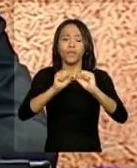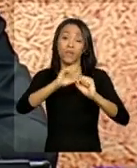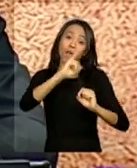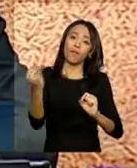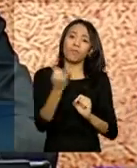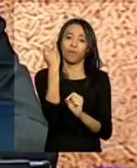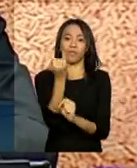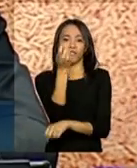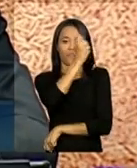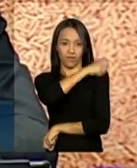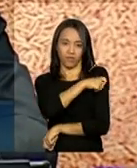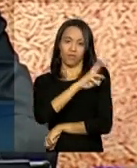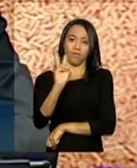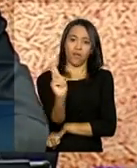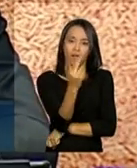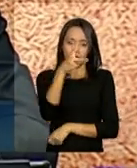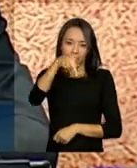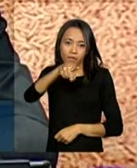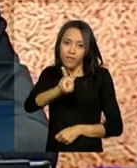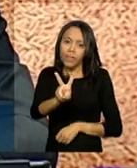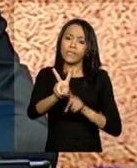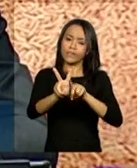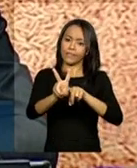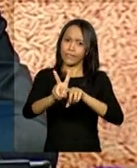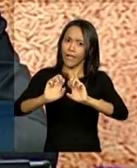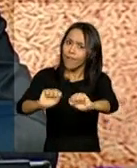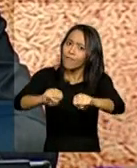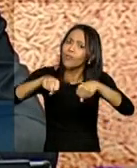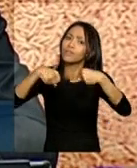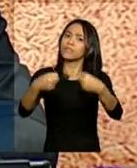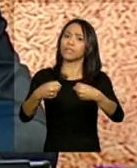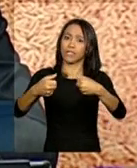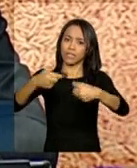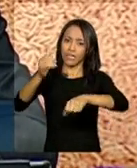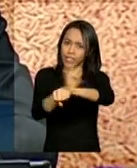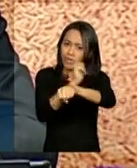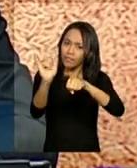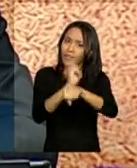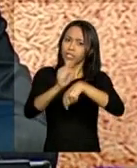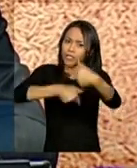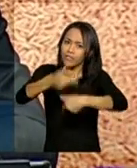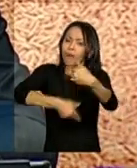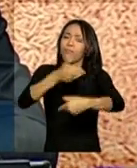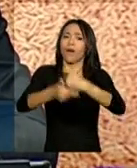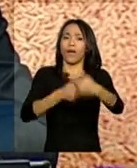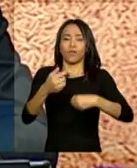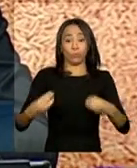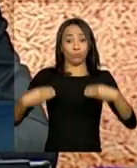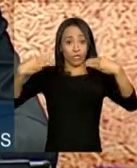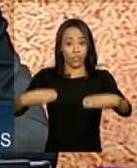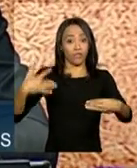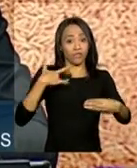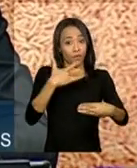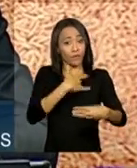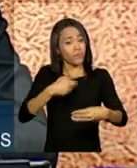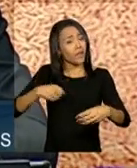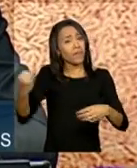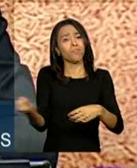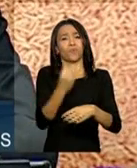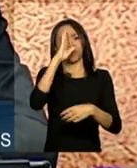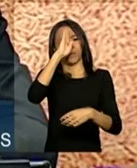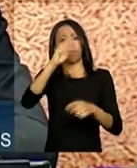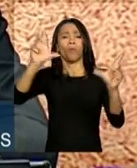vacinação do HPV e e reforçando que essa estratégia do ministério é uma estratégia fundamental para que a gente possa